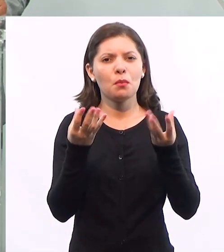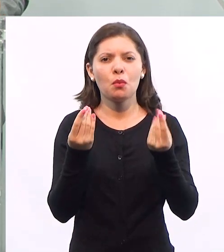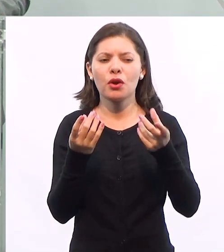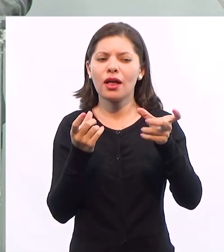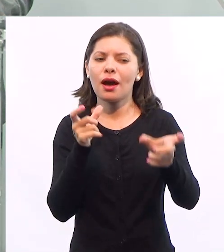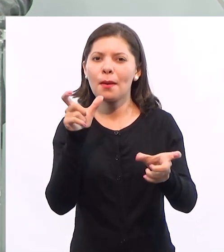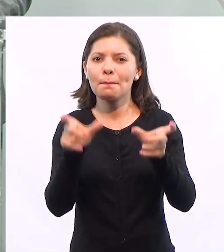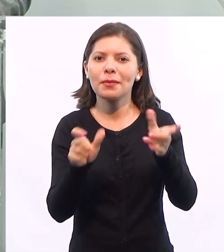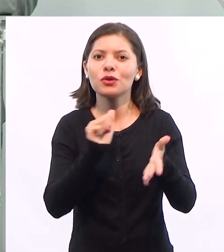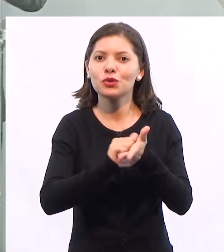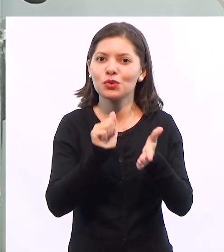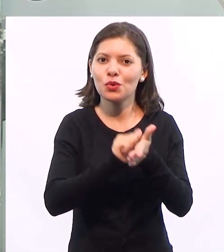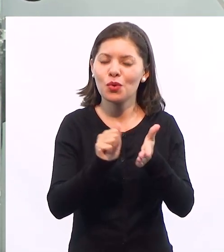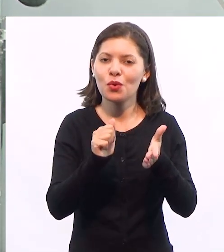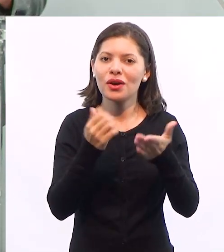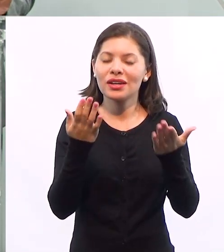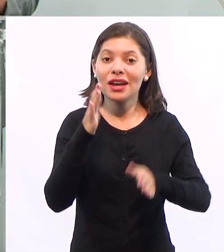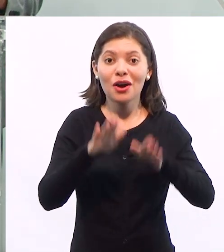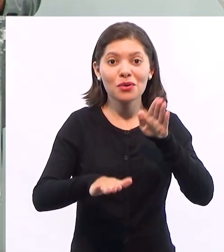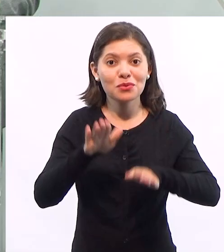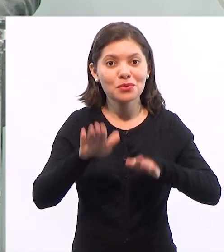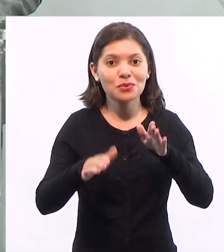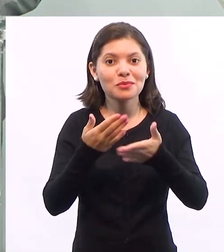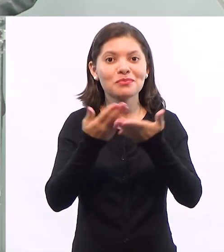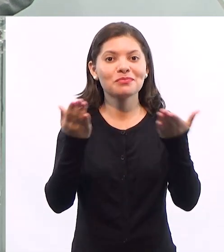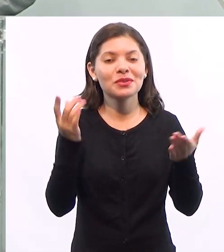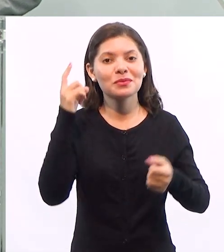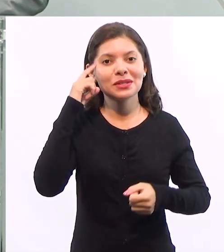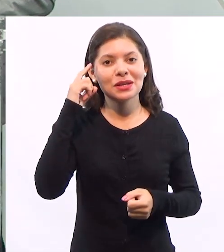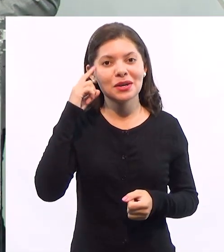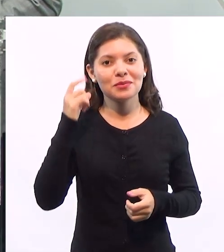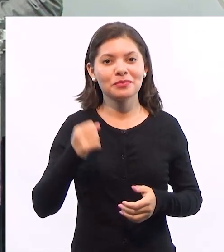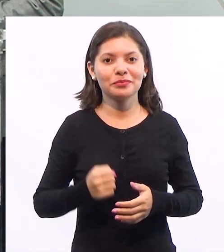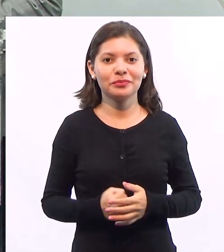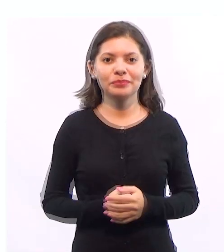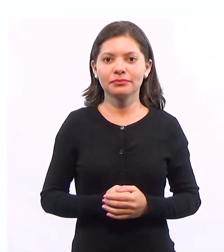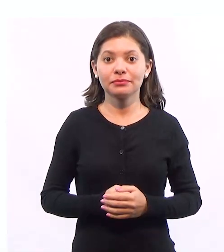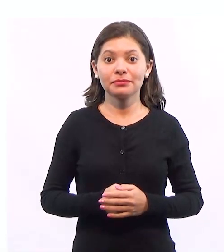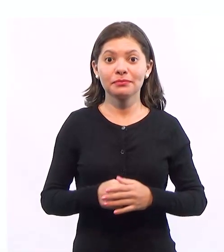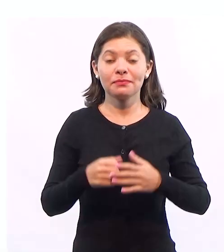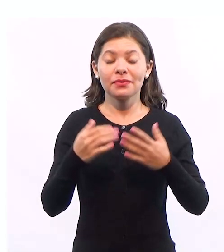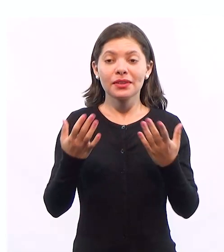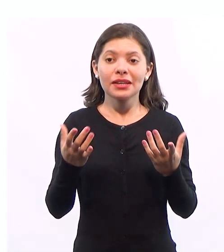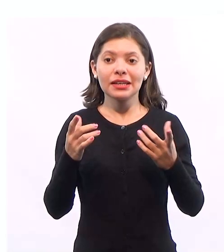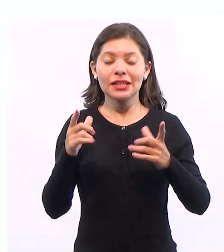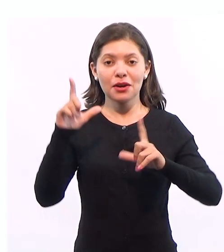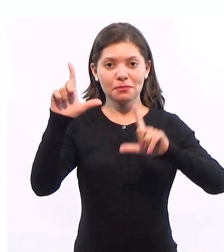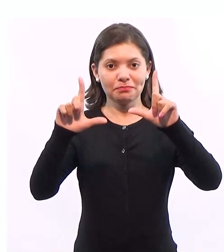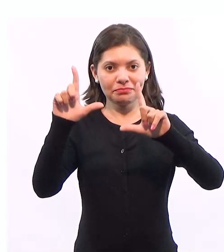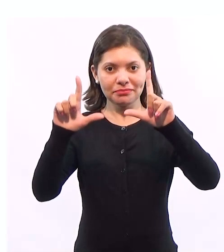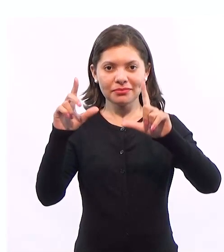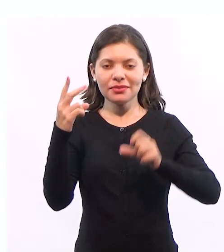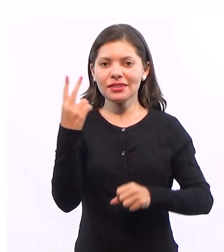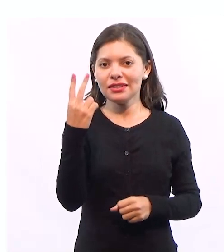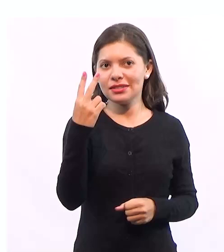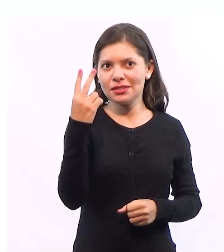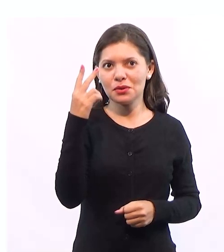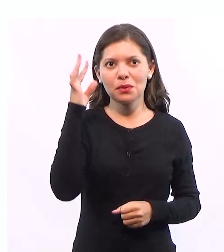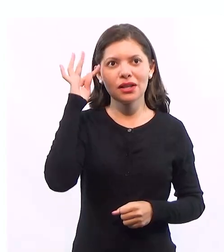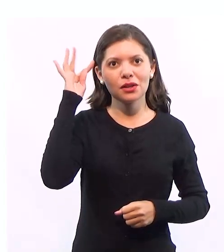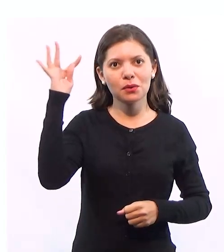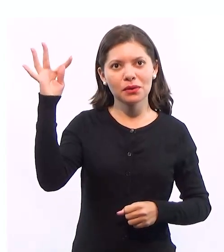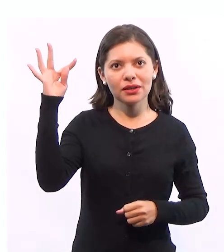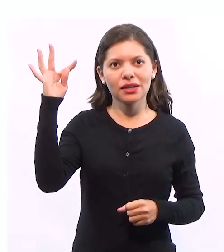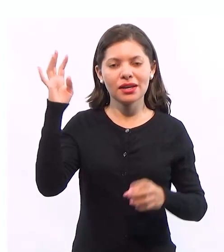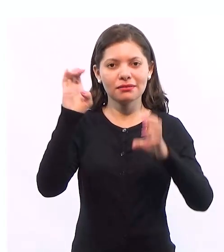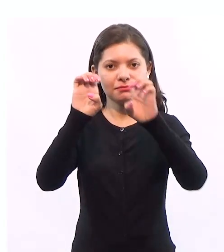só alguns que eu trouxe para você ter uma ideia de como funcionava. Tem mais aqui, ó. Ainda, a segunda teoria da unidade